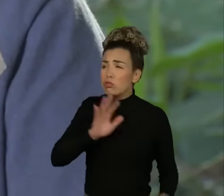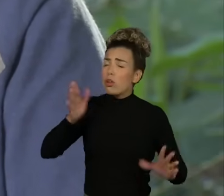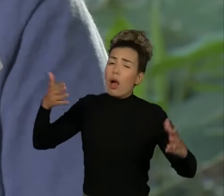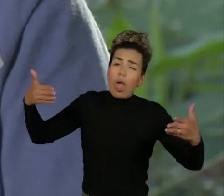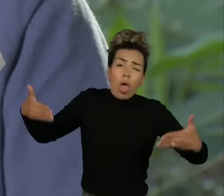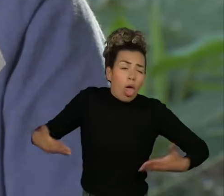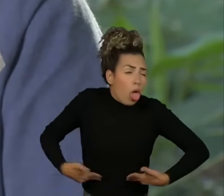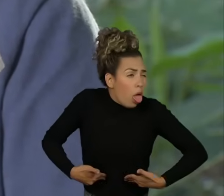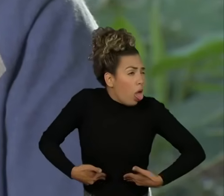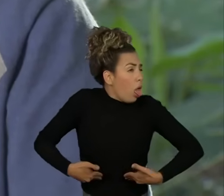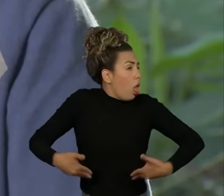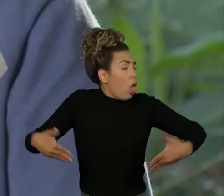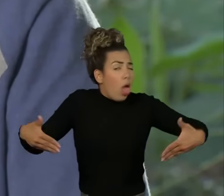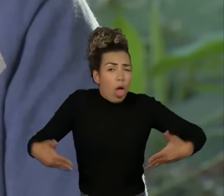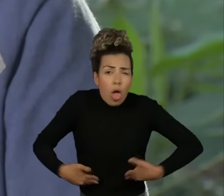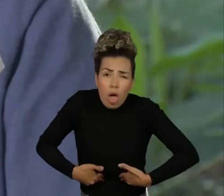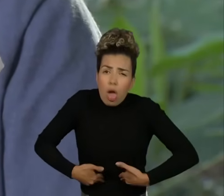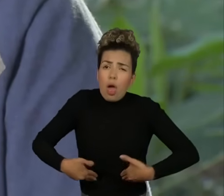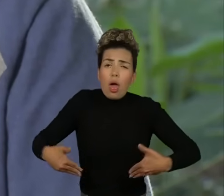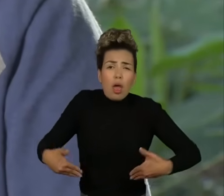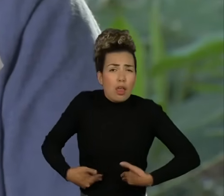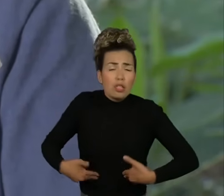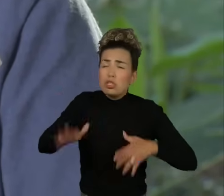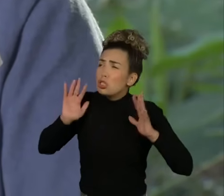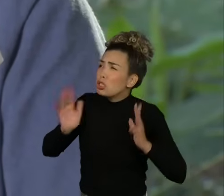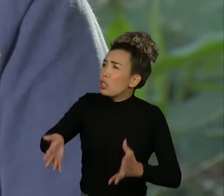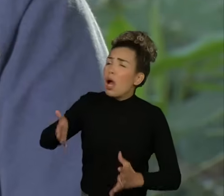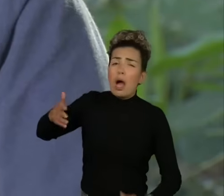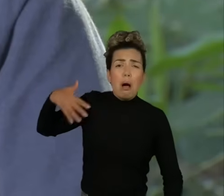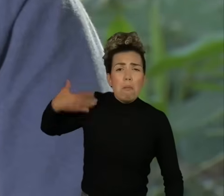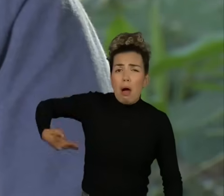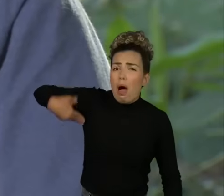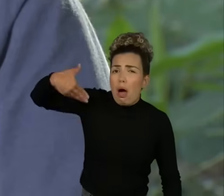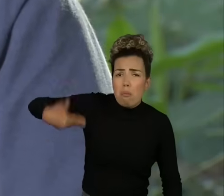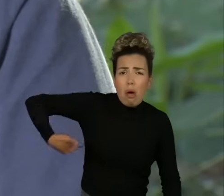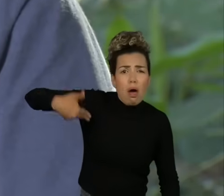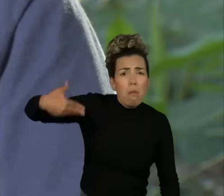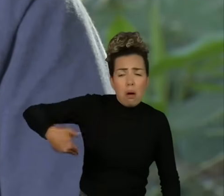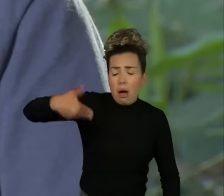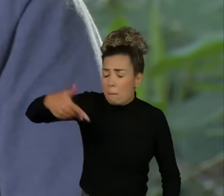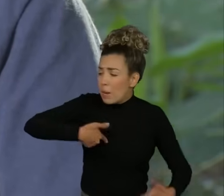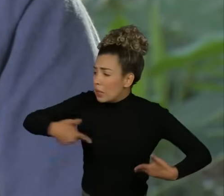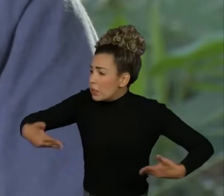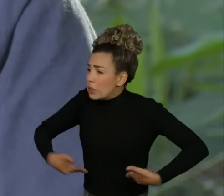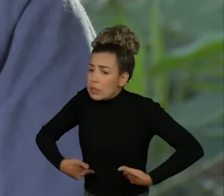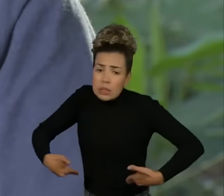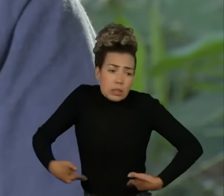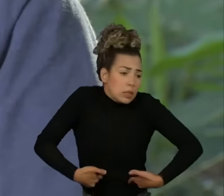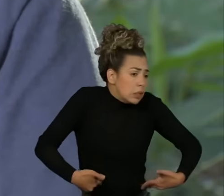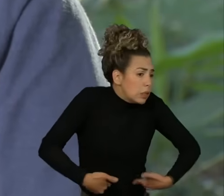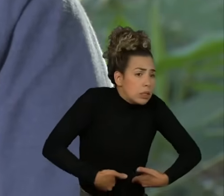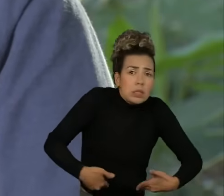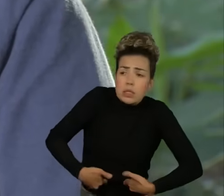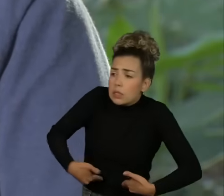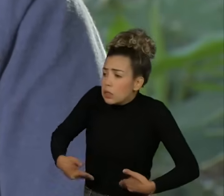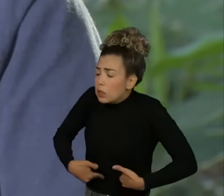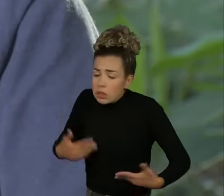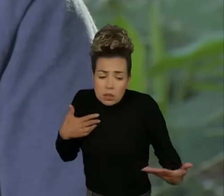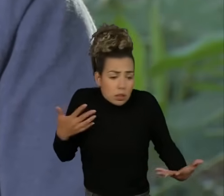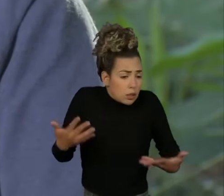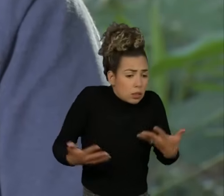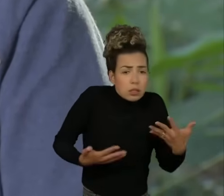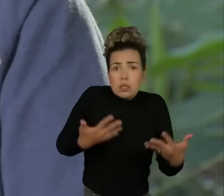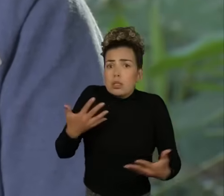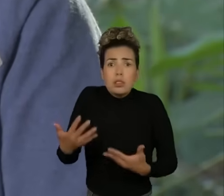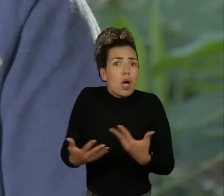passando fome há possivelmente vários dias, e que num ato de desespero acabou acontecendo